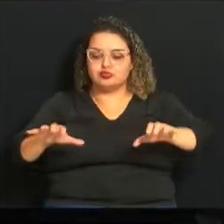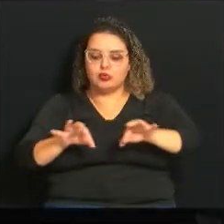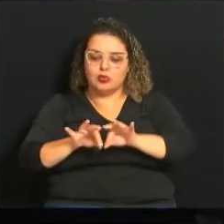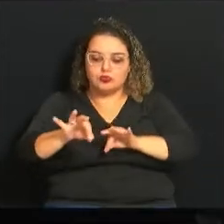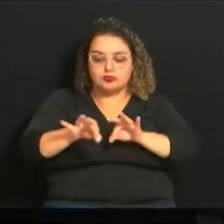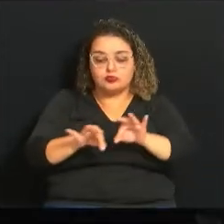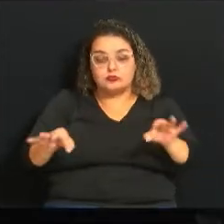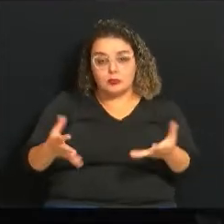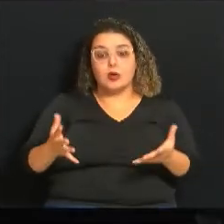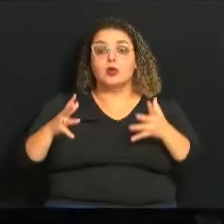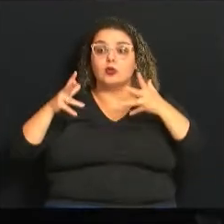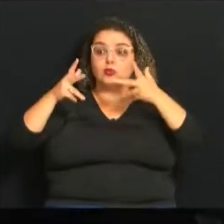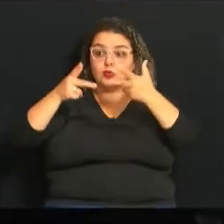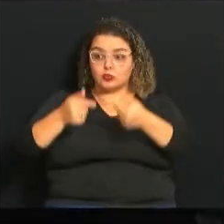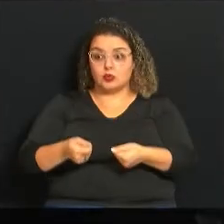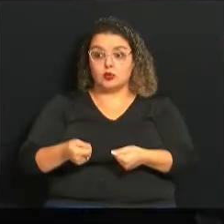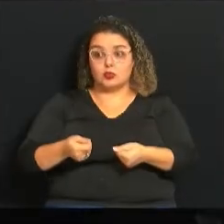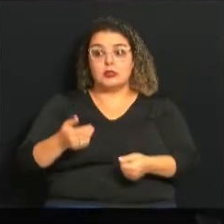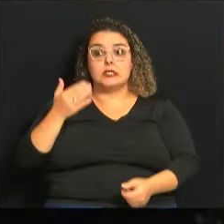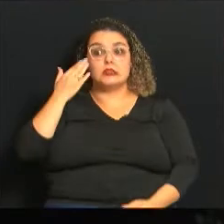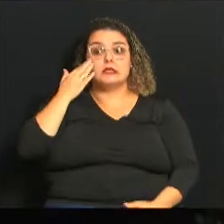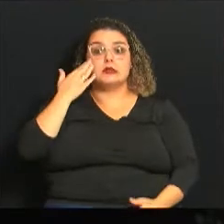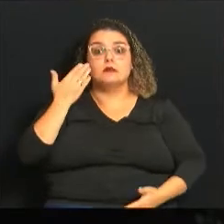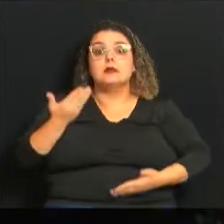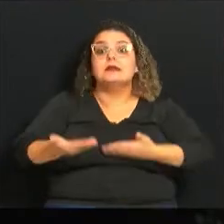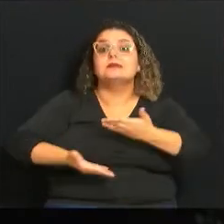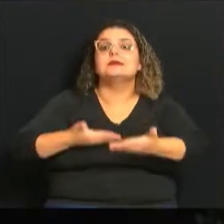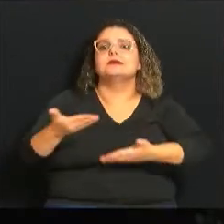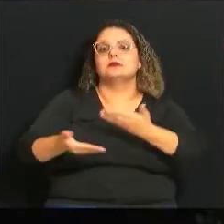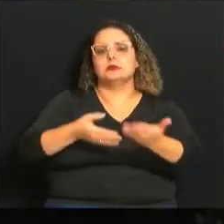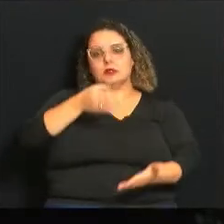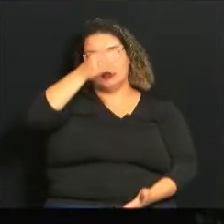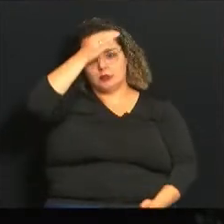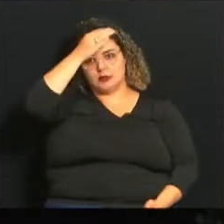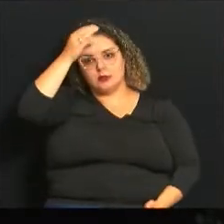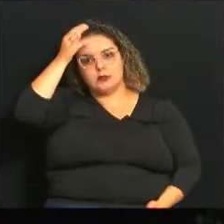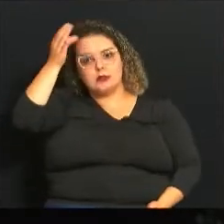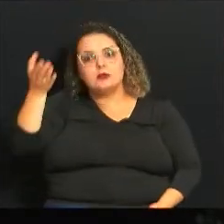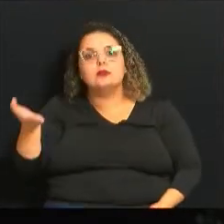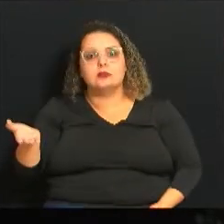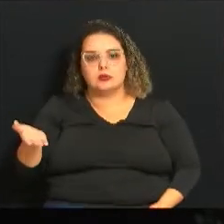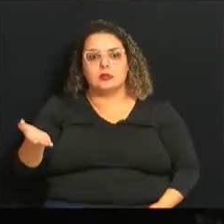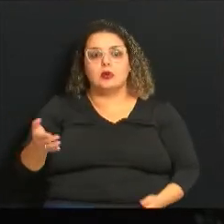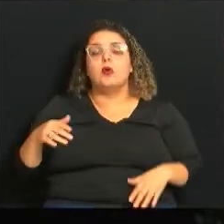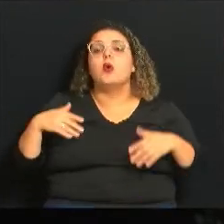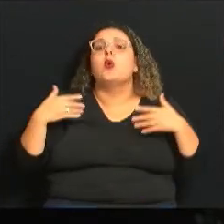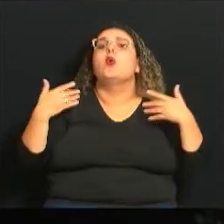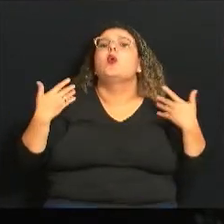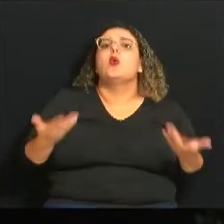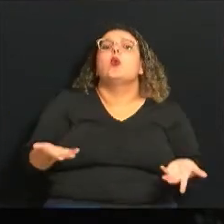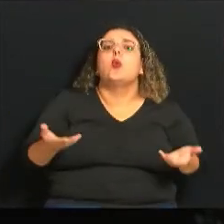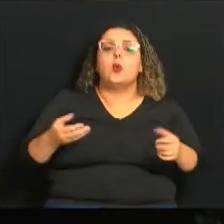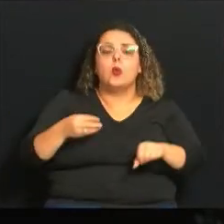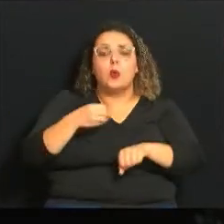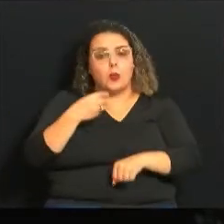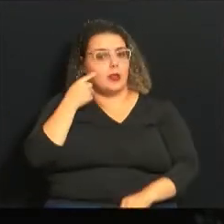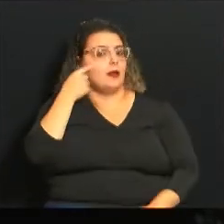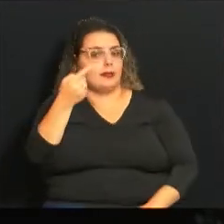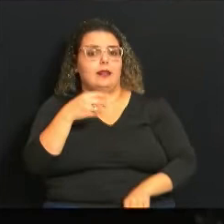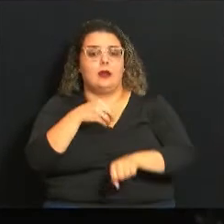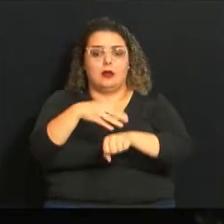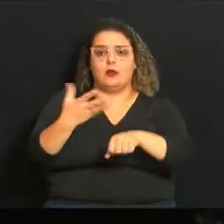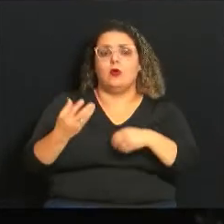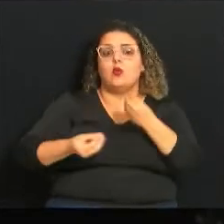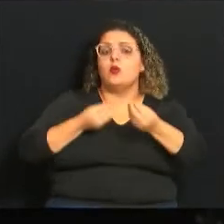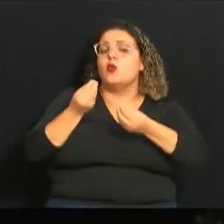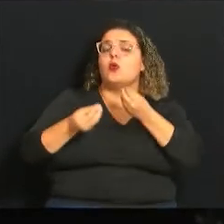uma questão de saber lidar com clientes, né? Saber qual é a mensagem que eu tenho que passar e como que eu vou passar